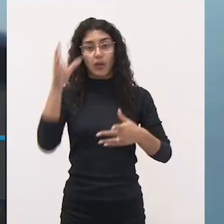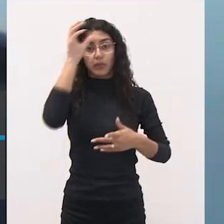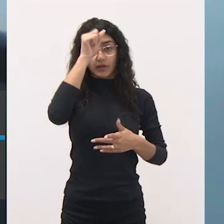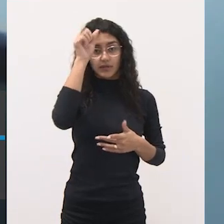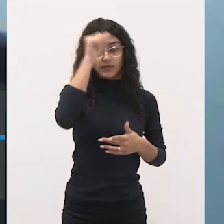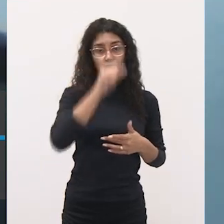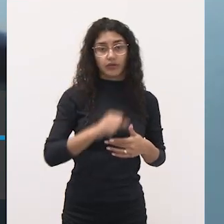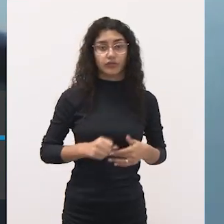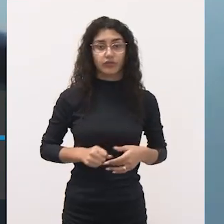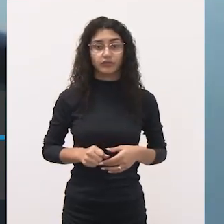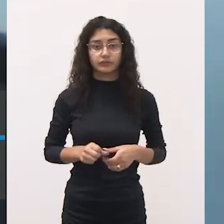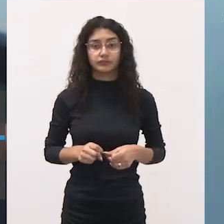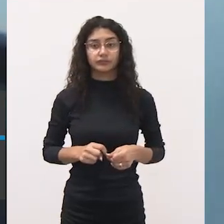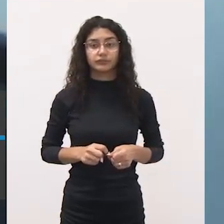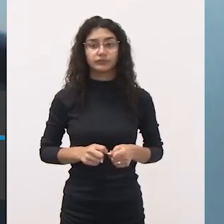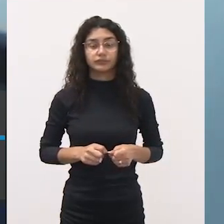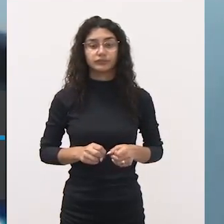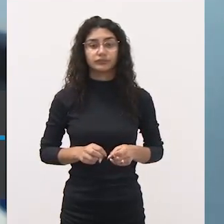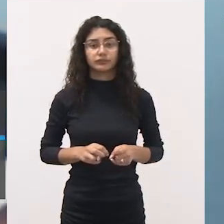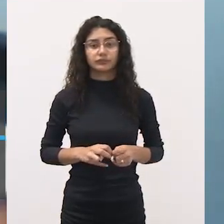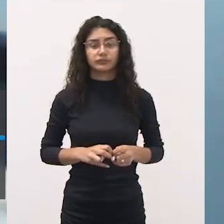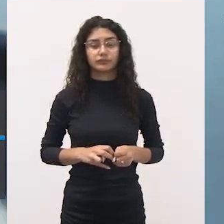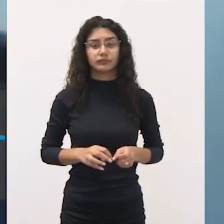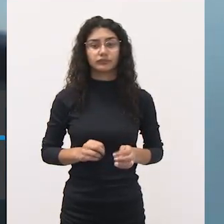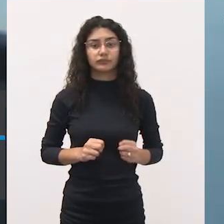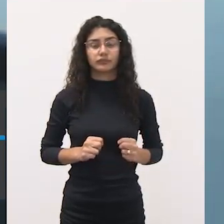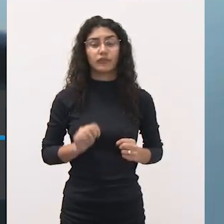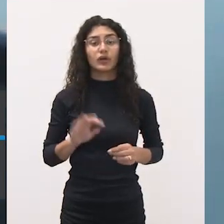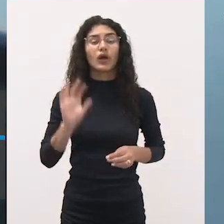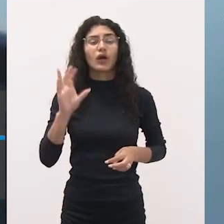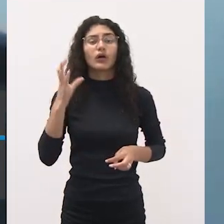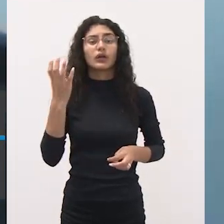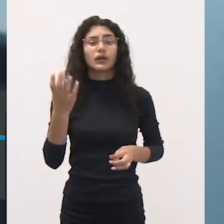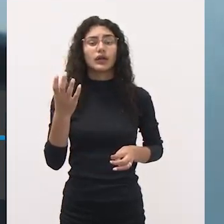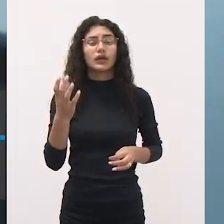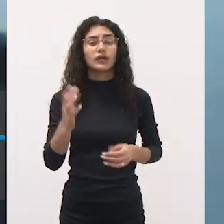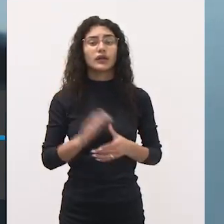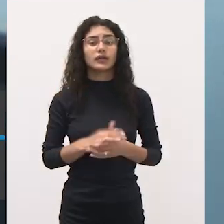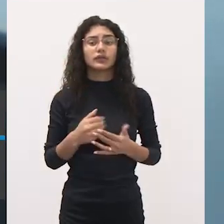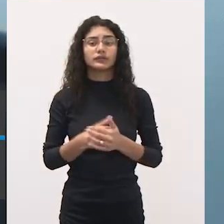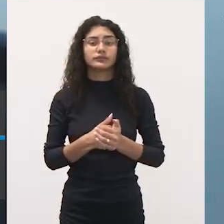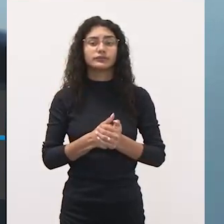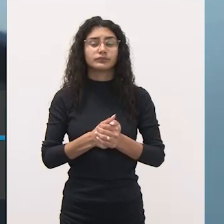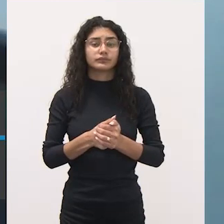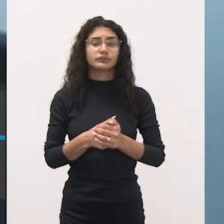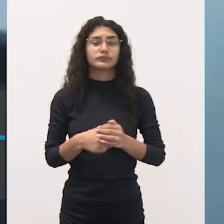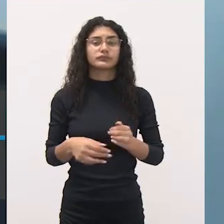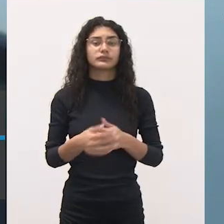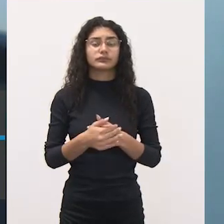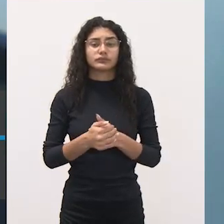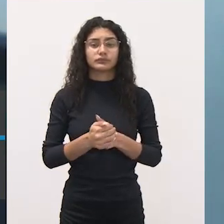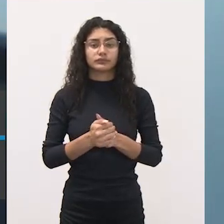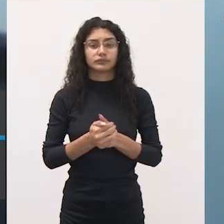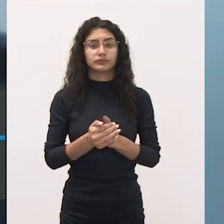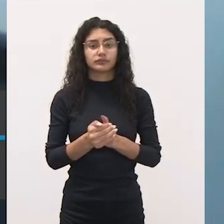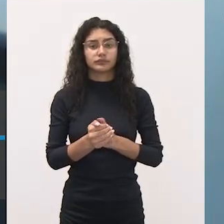E o que acontece? Então, não se conversa, não se fala, se proíbe e não se fala.